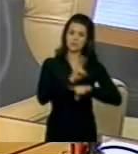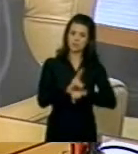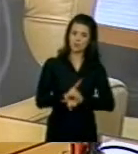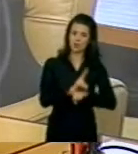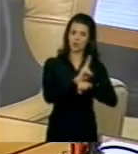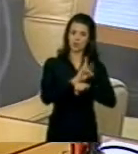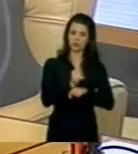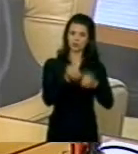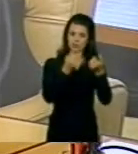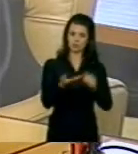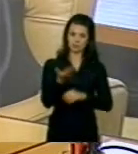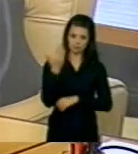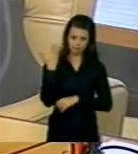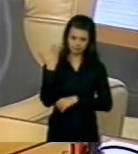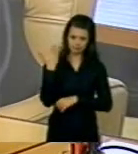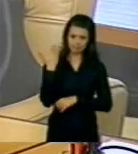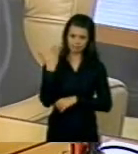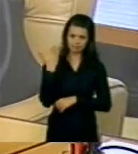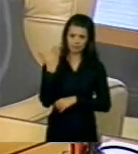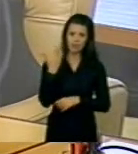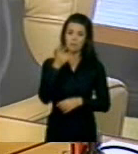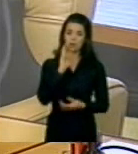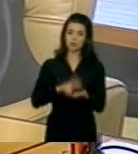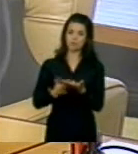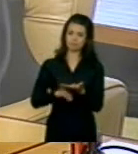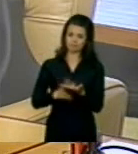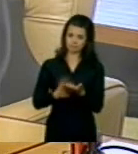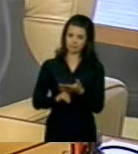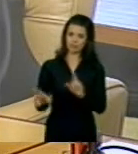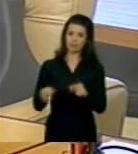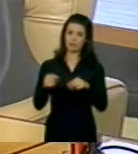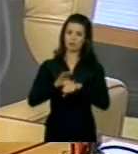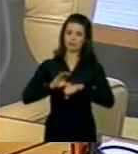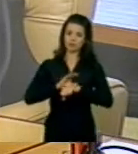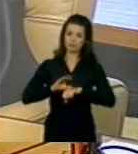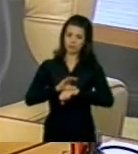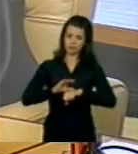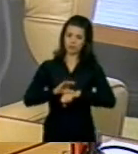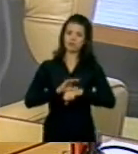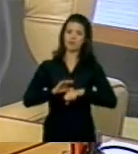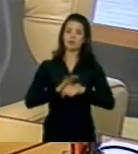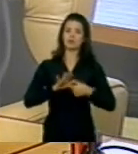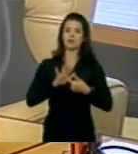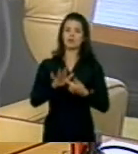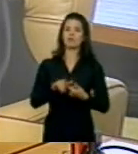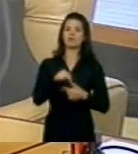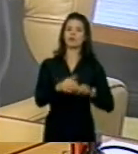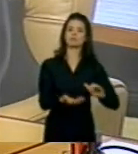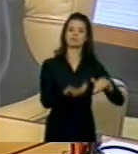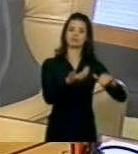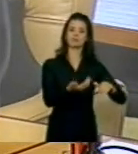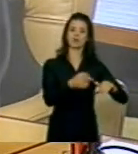na inicial para a pretendida interpretação conforme a Constituição, que visava atribuir ao Congresso